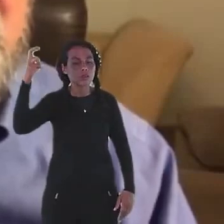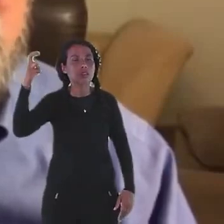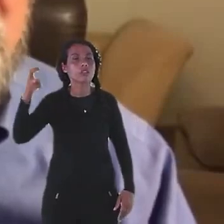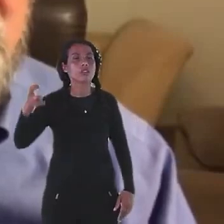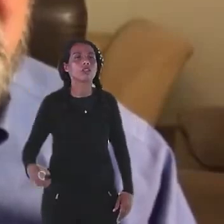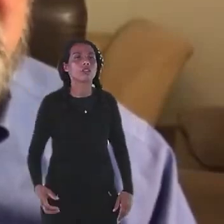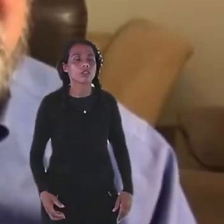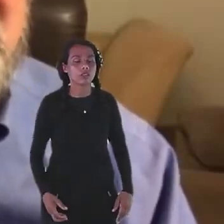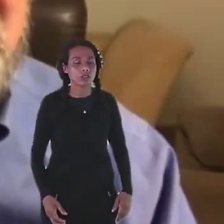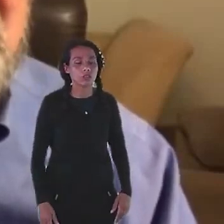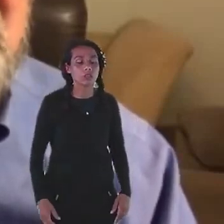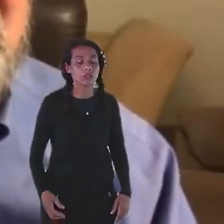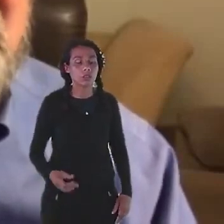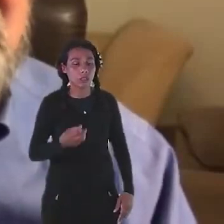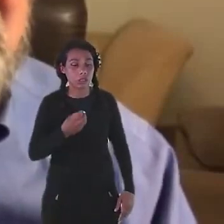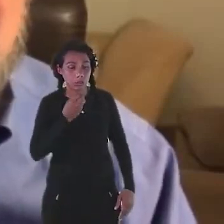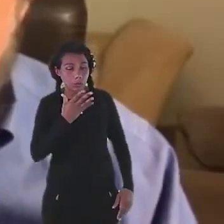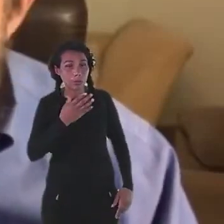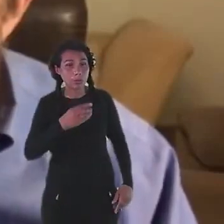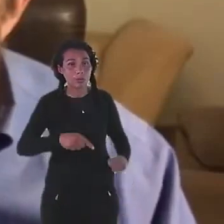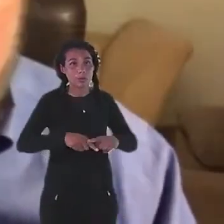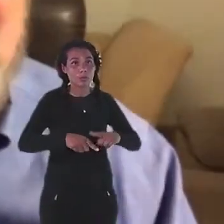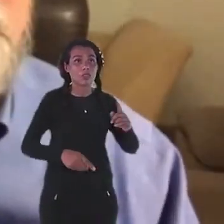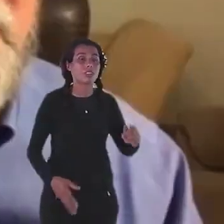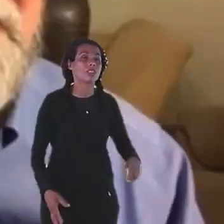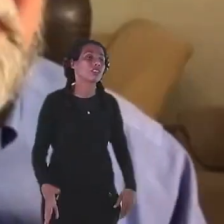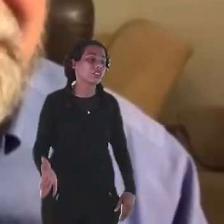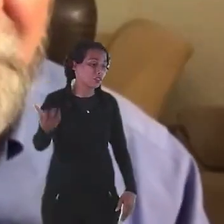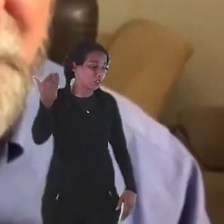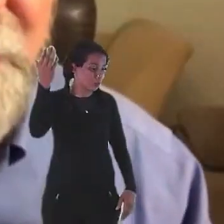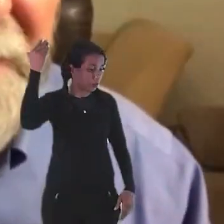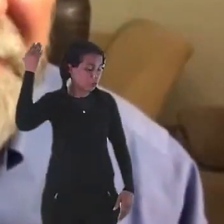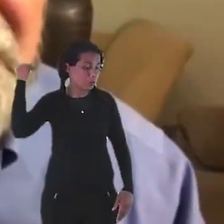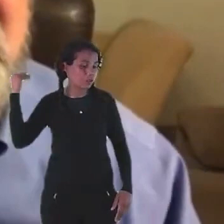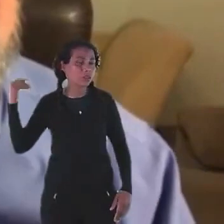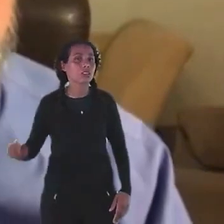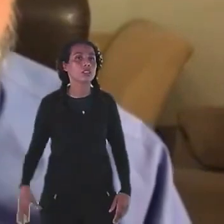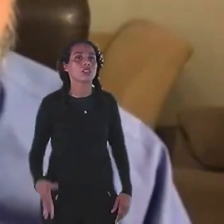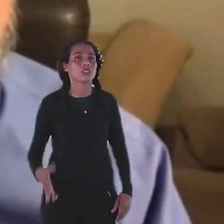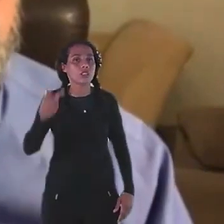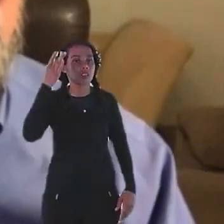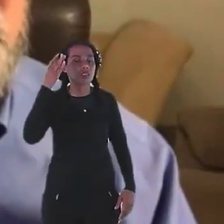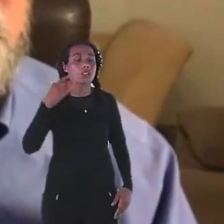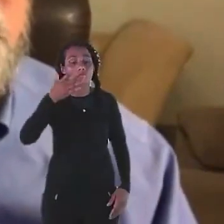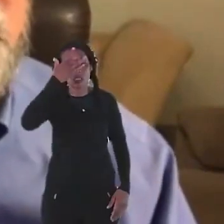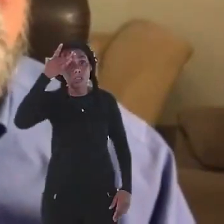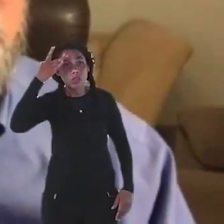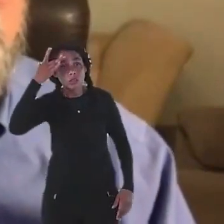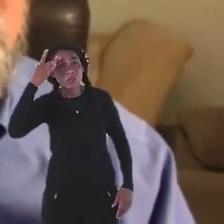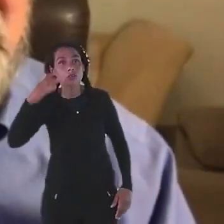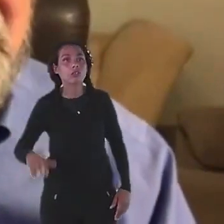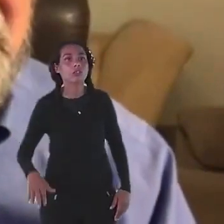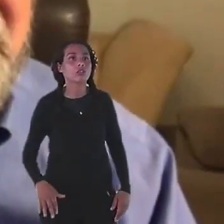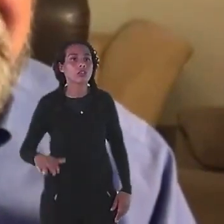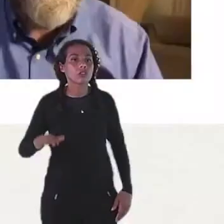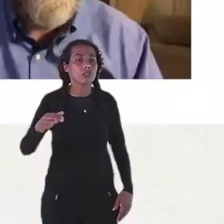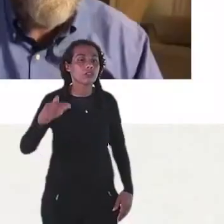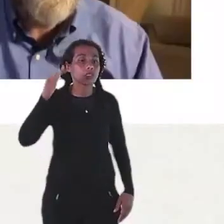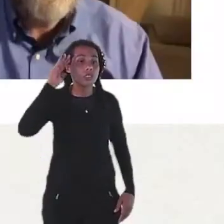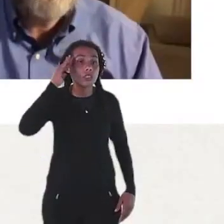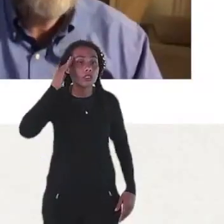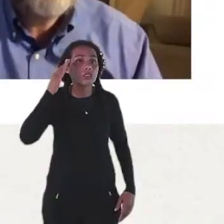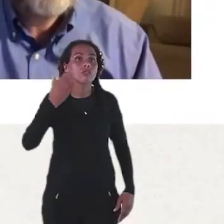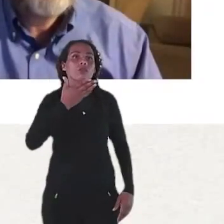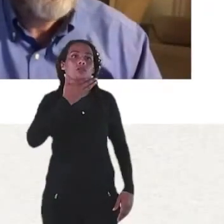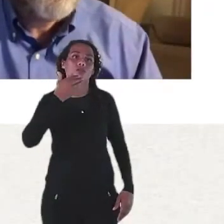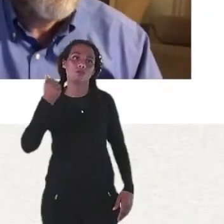talvez seja a fonte da resposta a essa pergunta que eu deixei como última linha desse